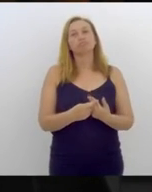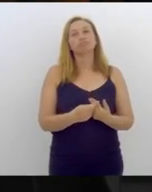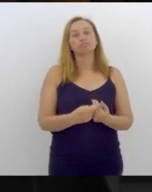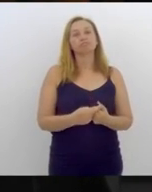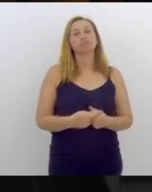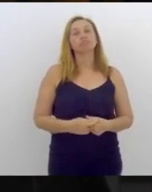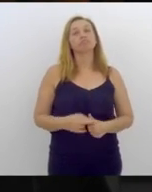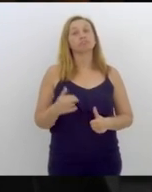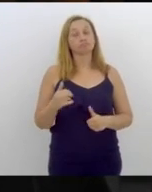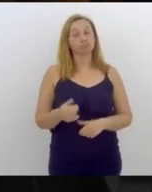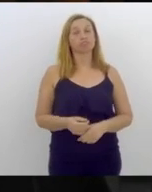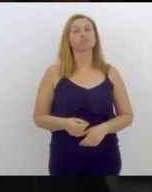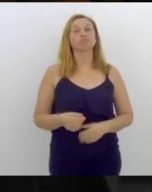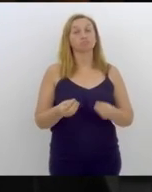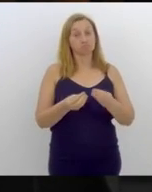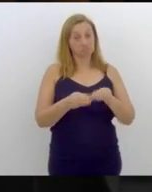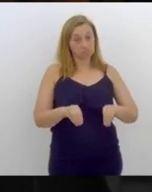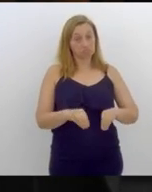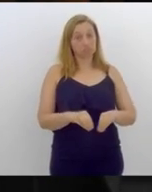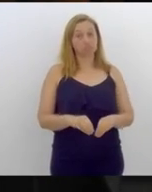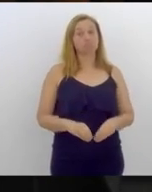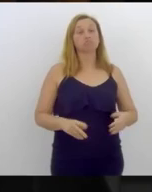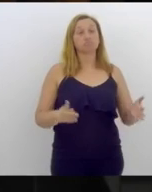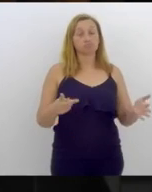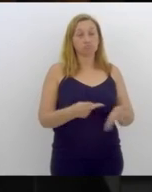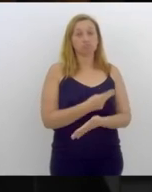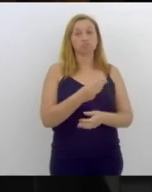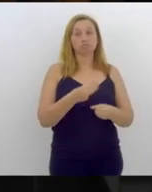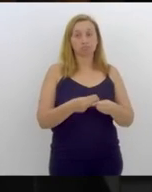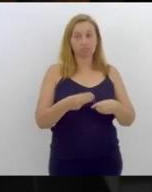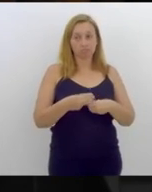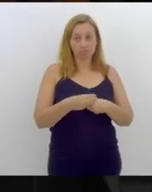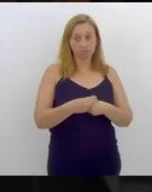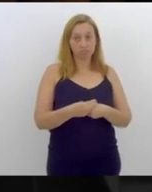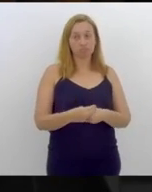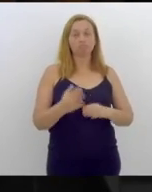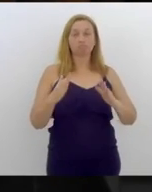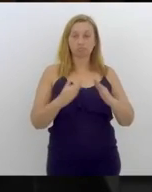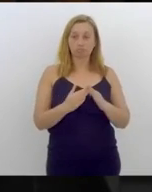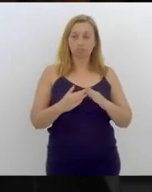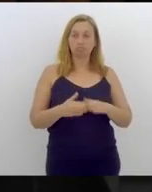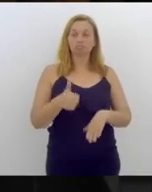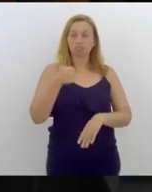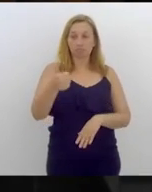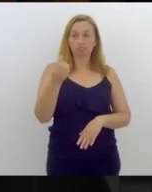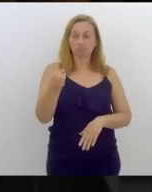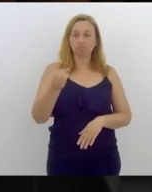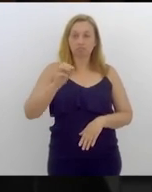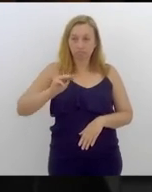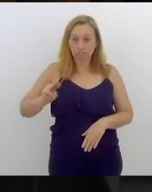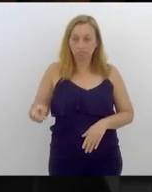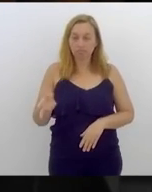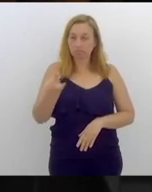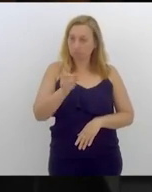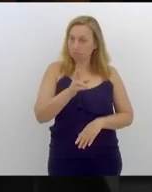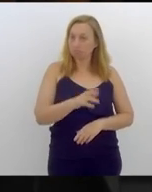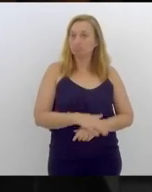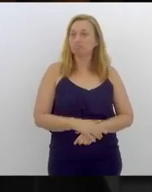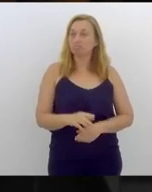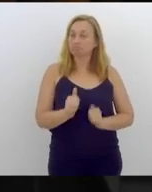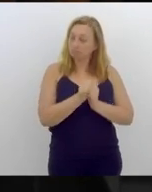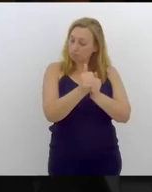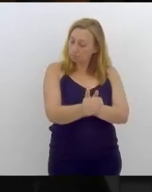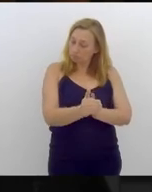e o prejuízo que vai ser causado aos municípios na casa dos 160 milhões de reais nós